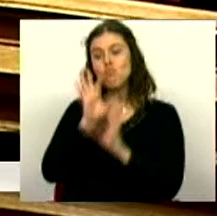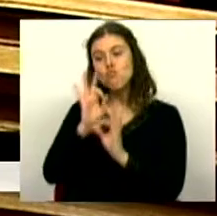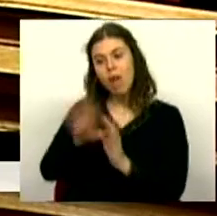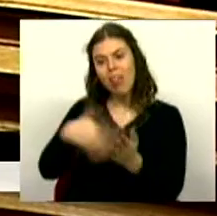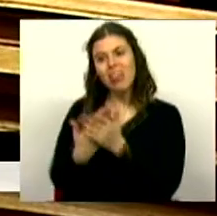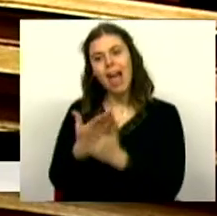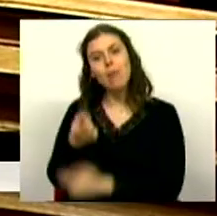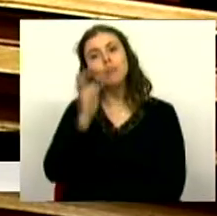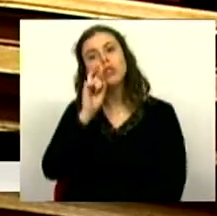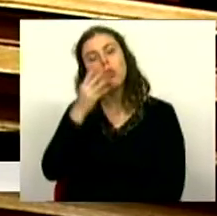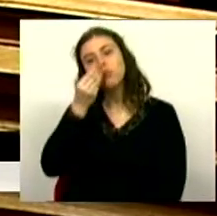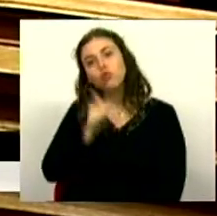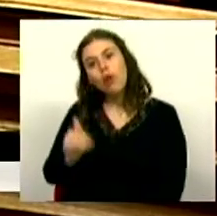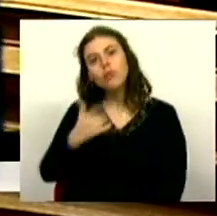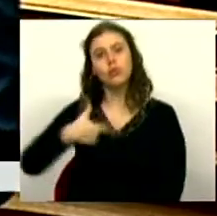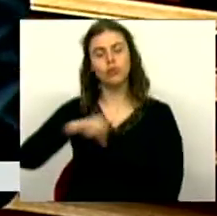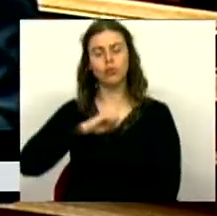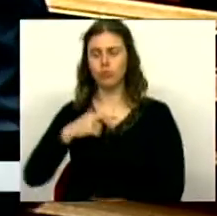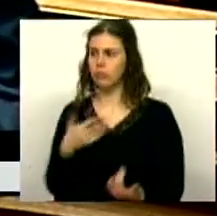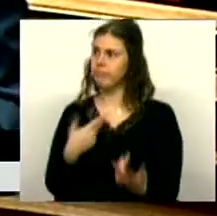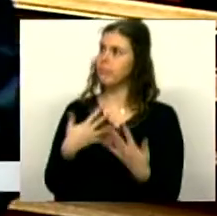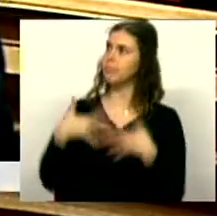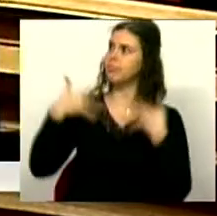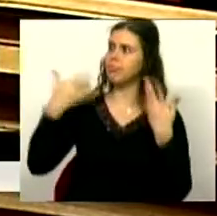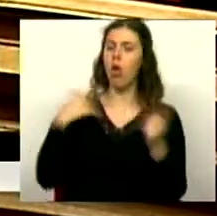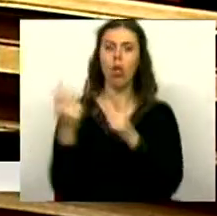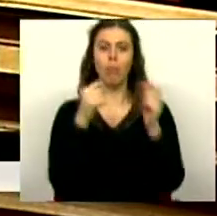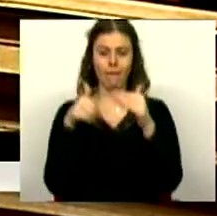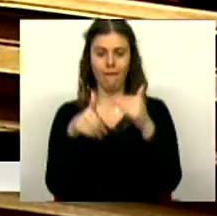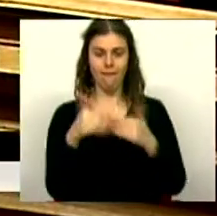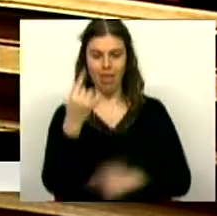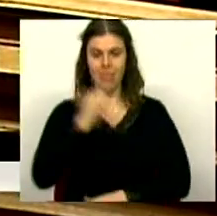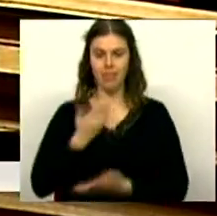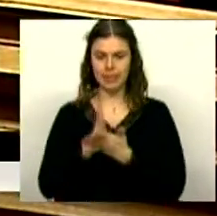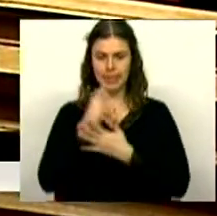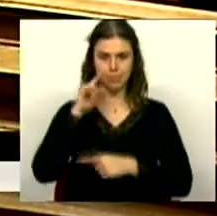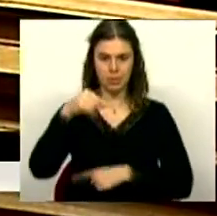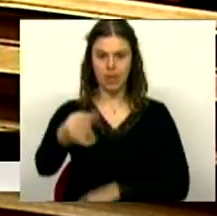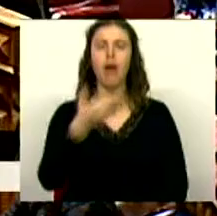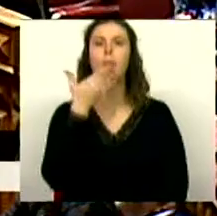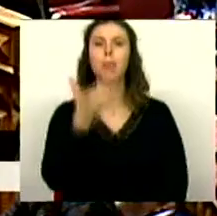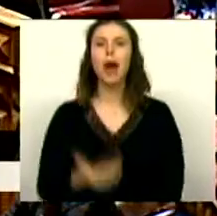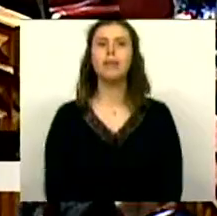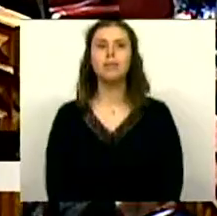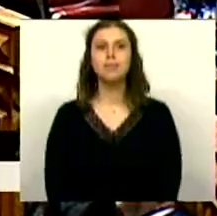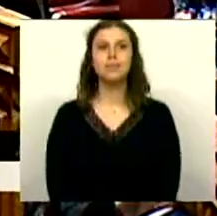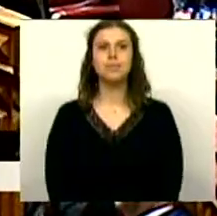a proteção dos menores, que todos estaremos seguramente inspirados no debate que se terá que seguir em sede de especialidade. Muito obrigado.